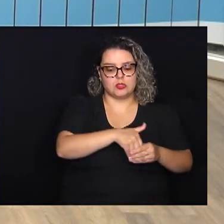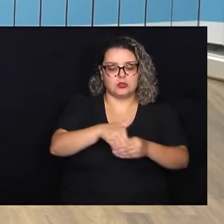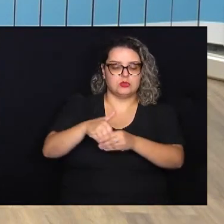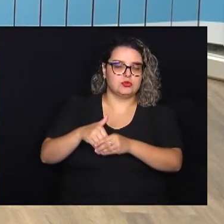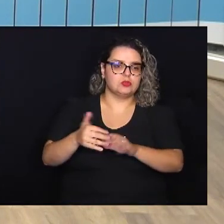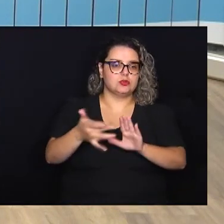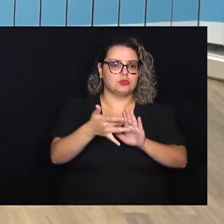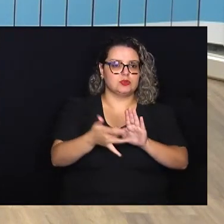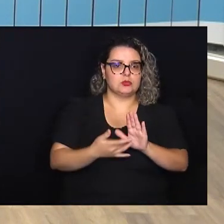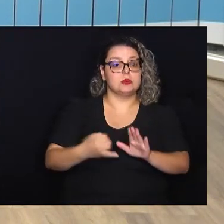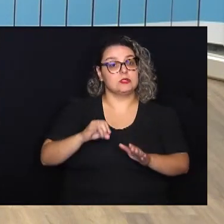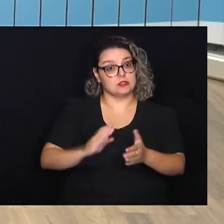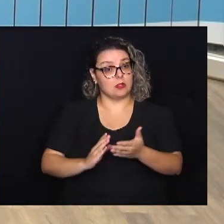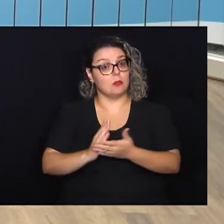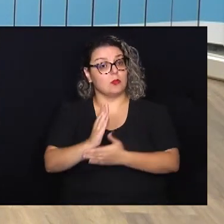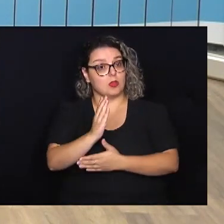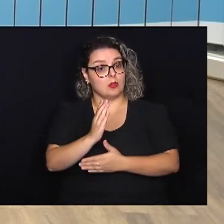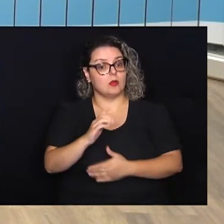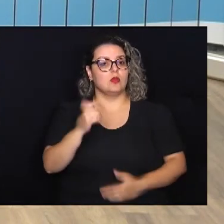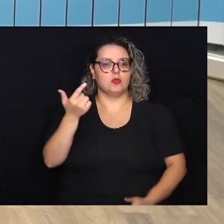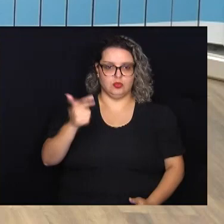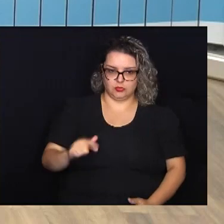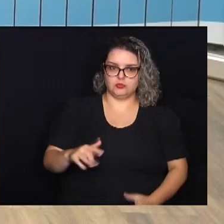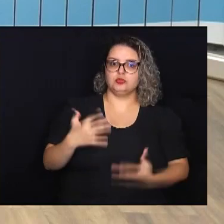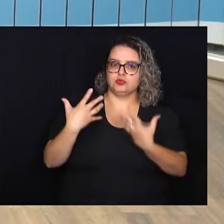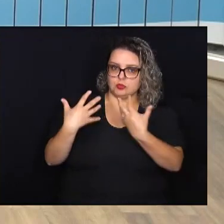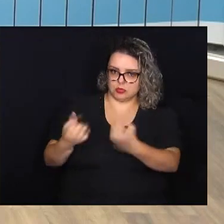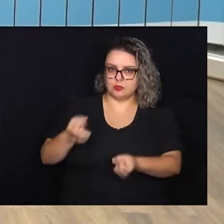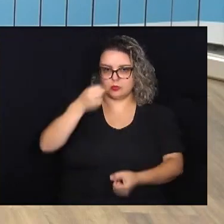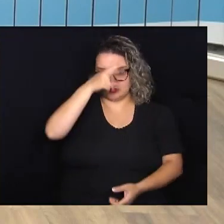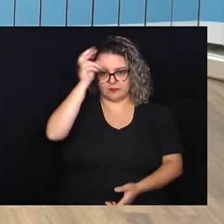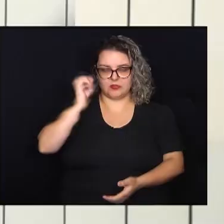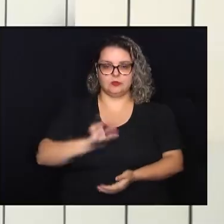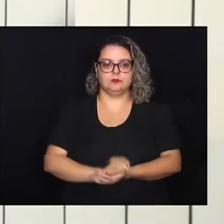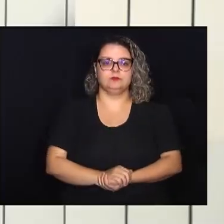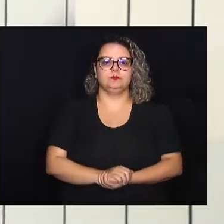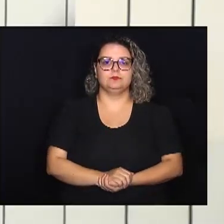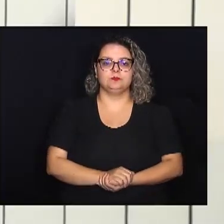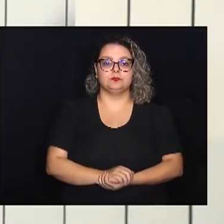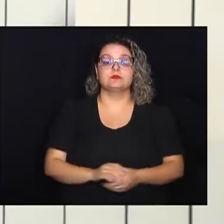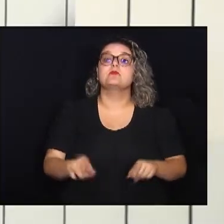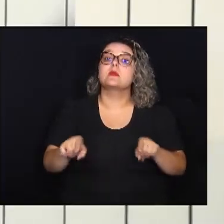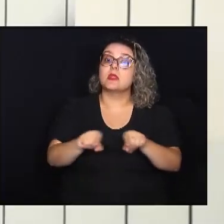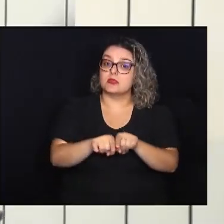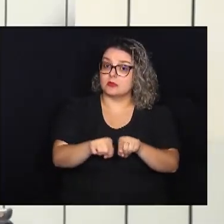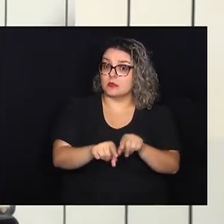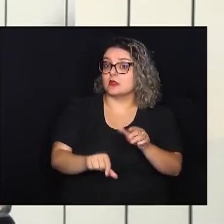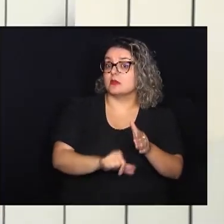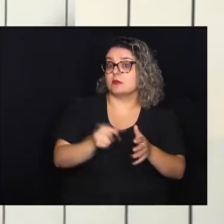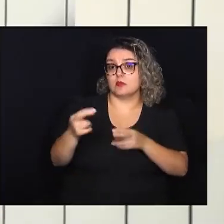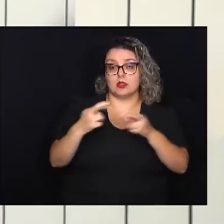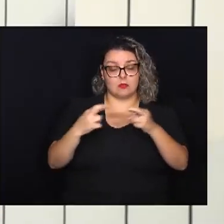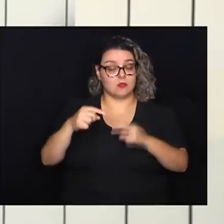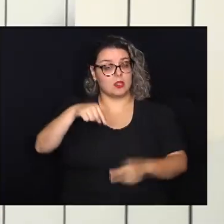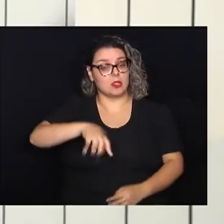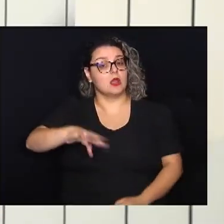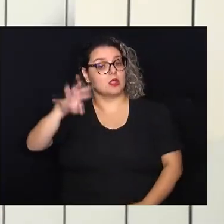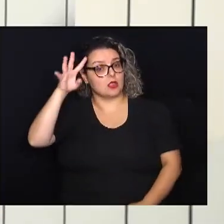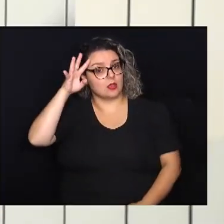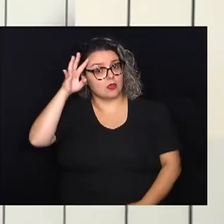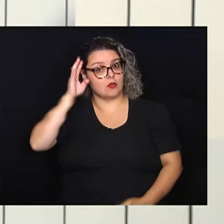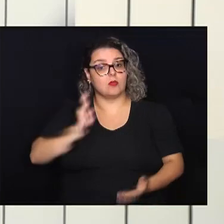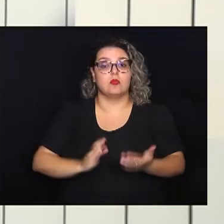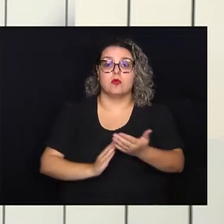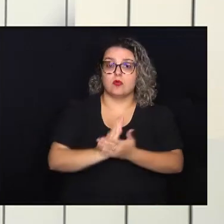se for aprovado segue para a sanção do prefeito também em primeira análise nesta quarta-feira foi